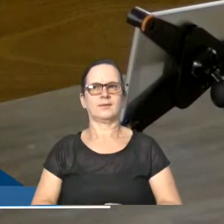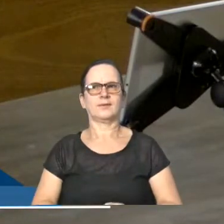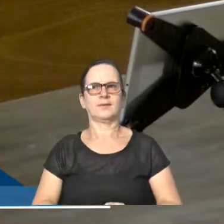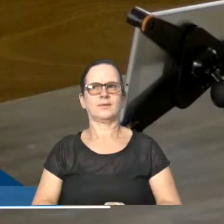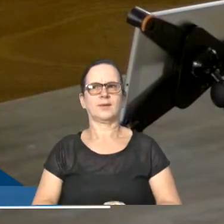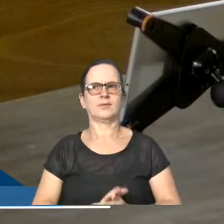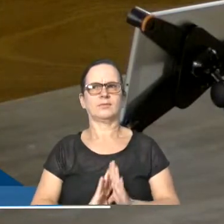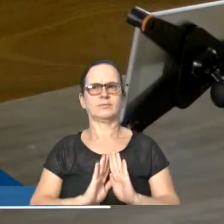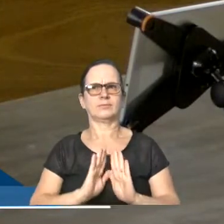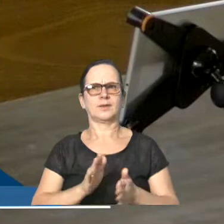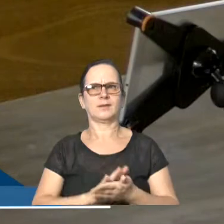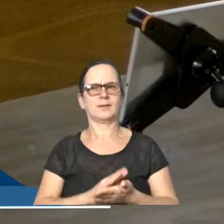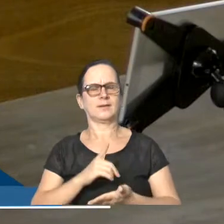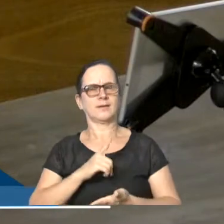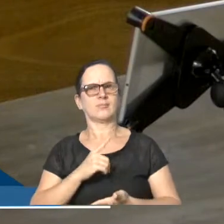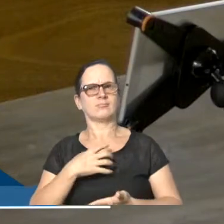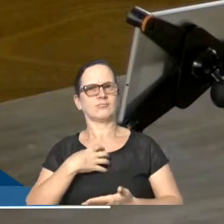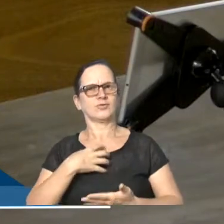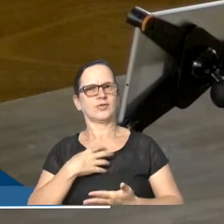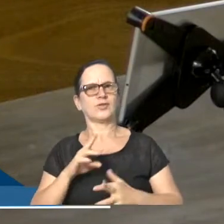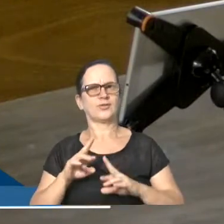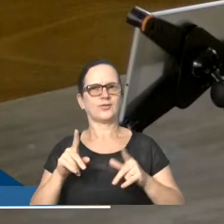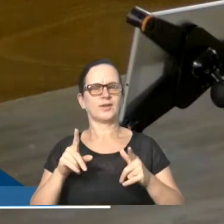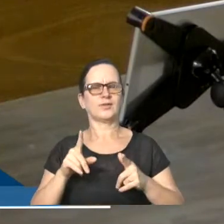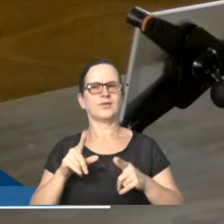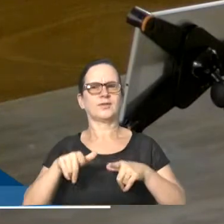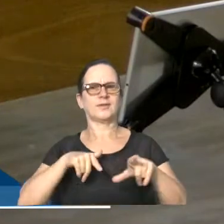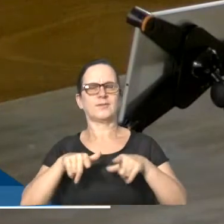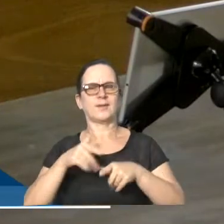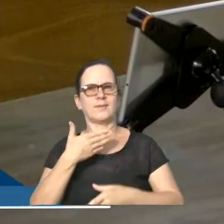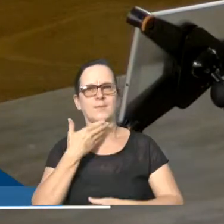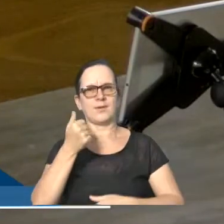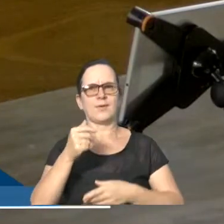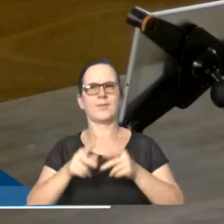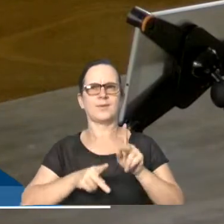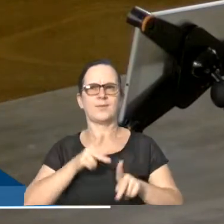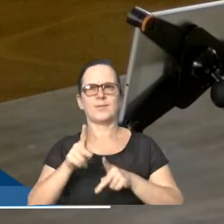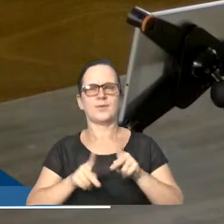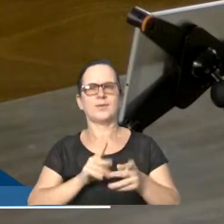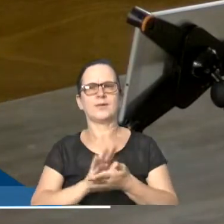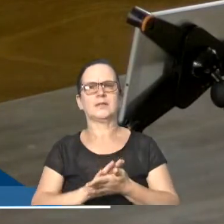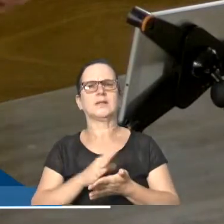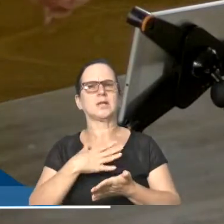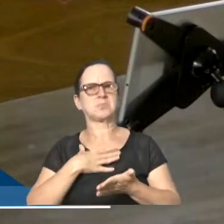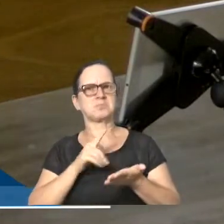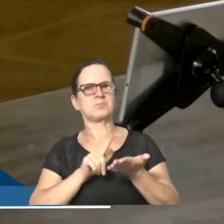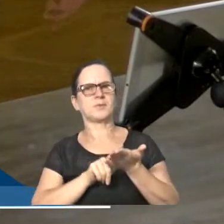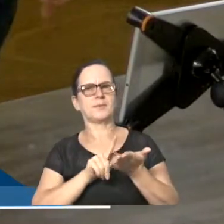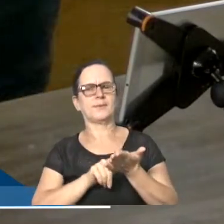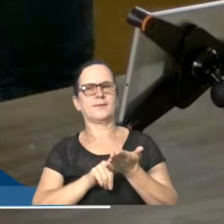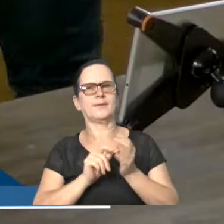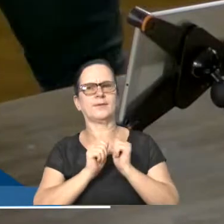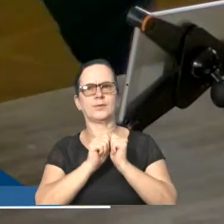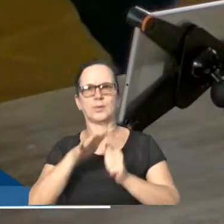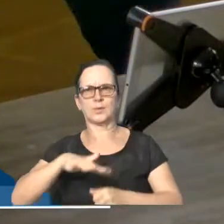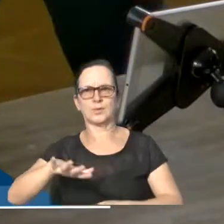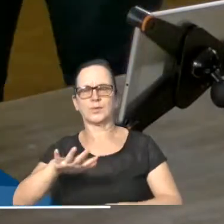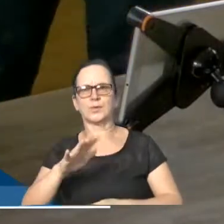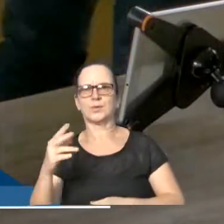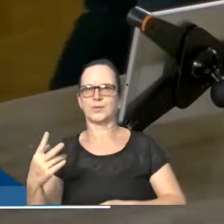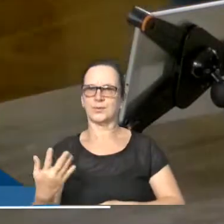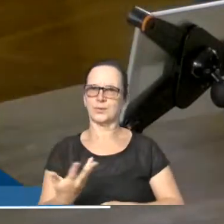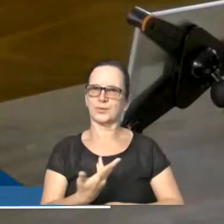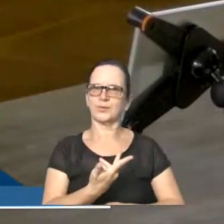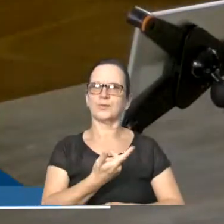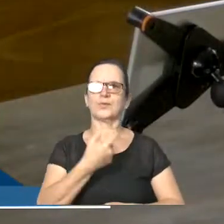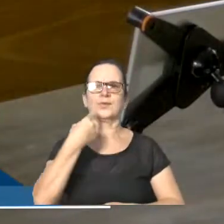como eu acabei de dizer, cada um tem uma maneira de trabalhar. A gente está buscando sempre o melhor para a população. Tenho feito o meu papel e, junto com os demais pares aqui, vamos